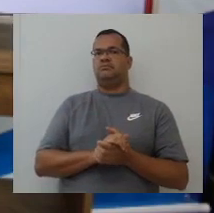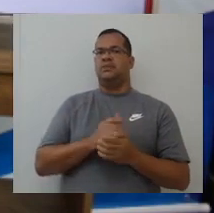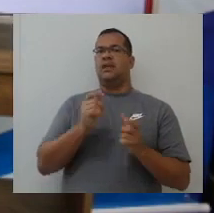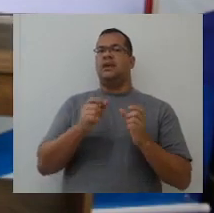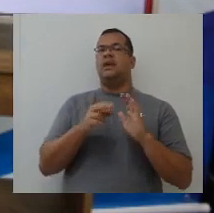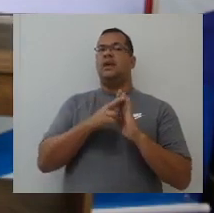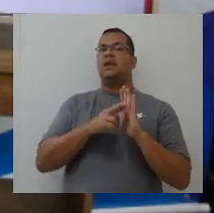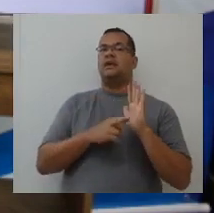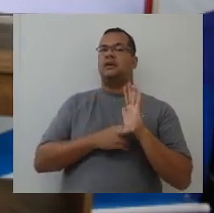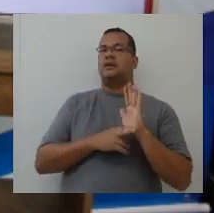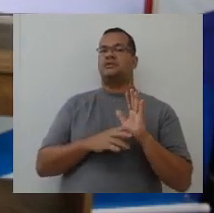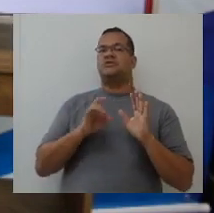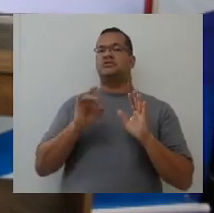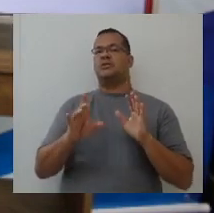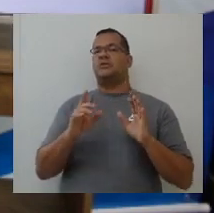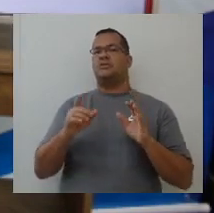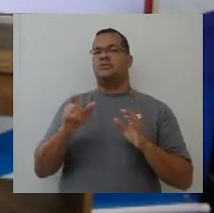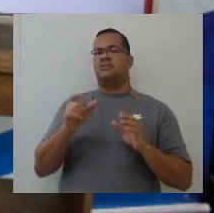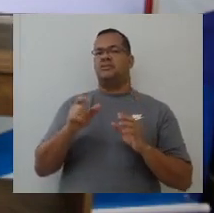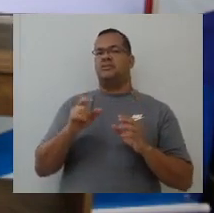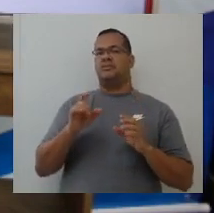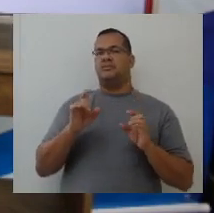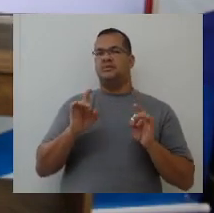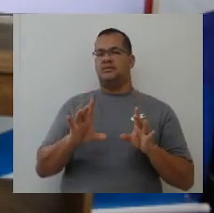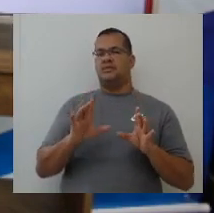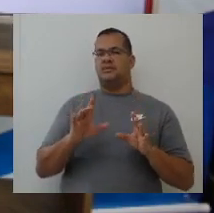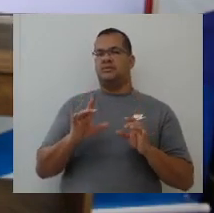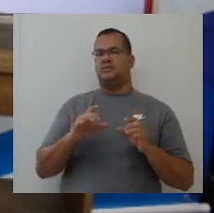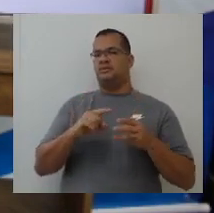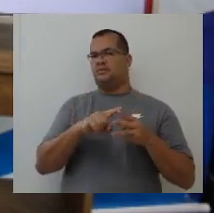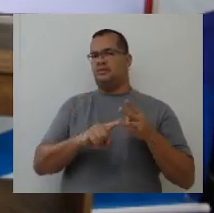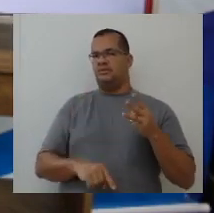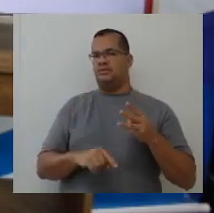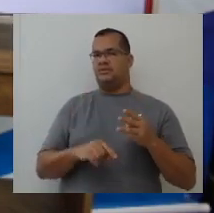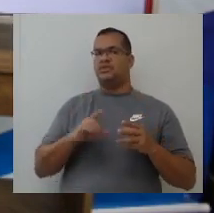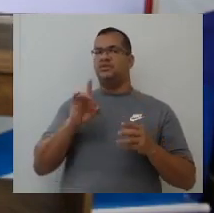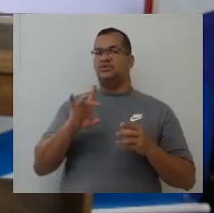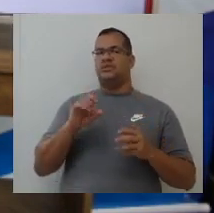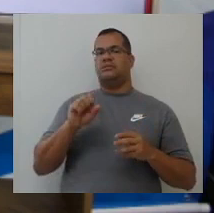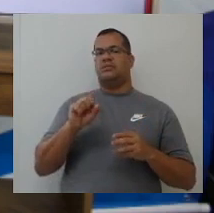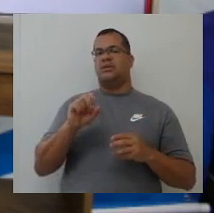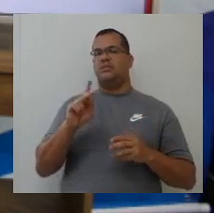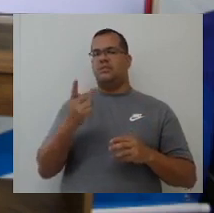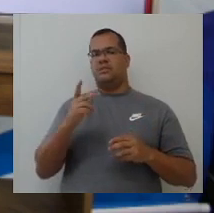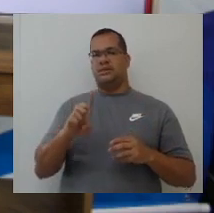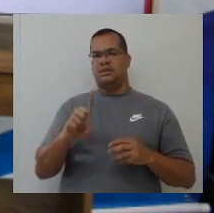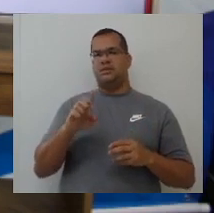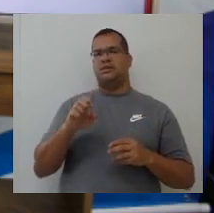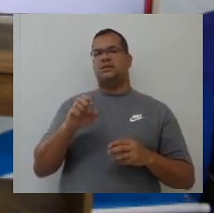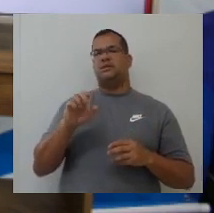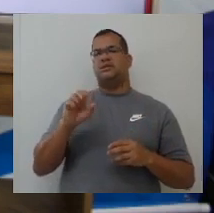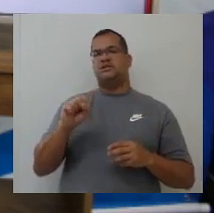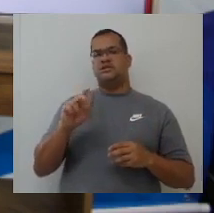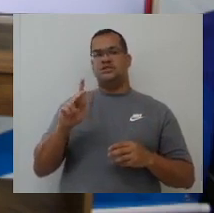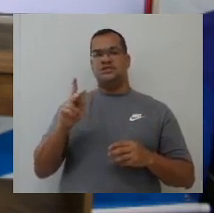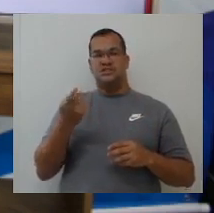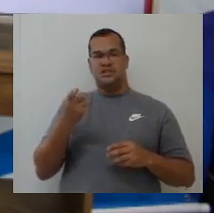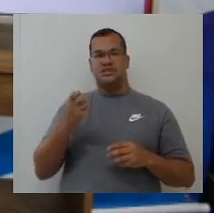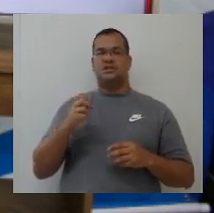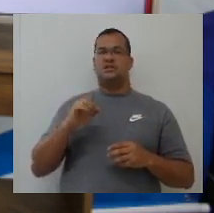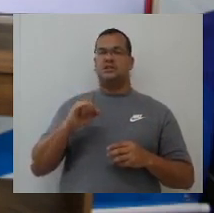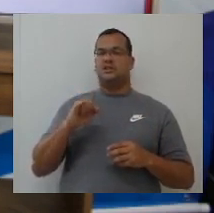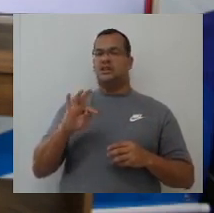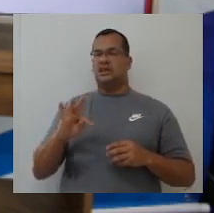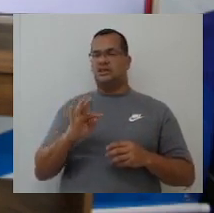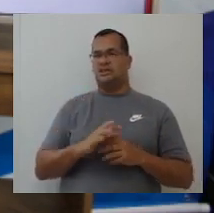quem, Rafael? Somente para 3 pessoas. Para o vida louca. He, she, it, que costuma dar trabalho. Significa que para